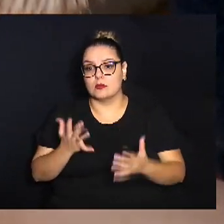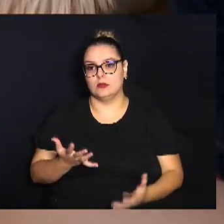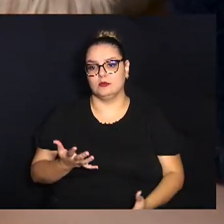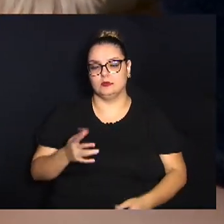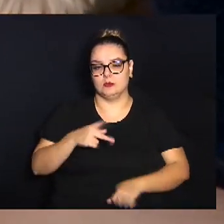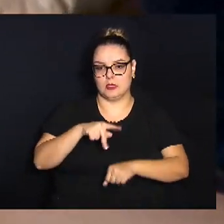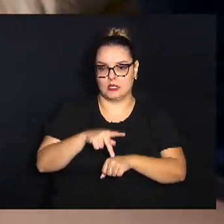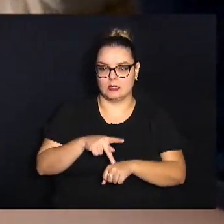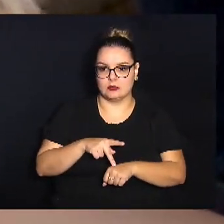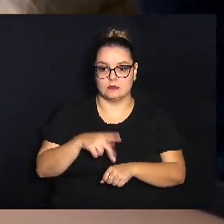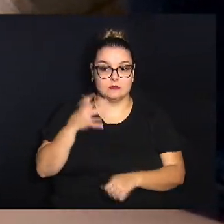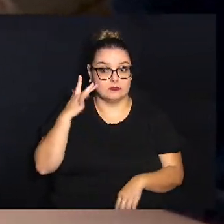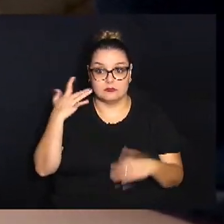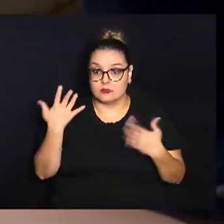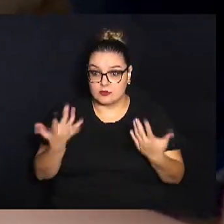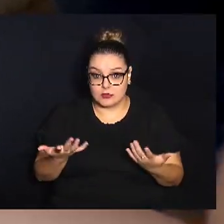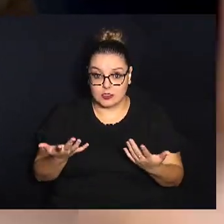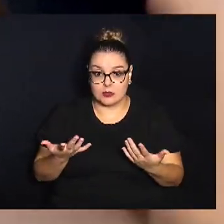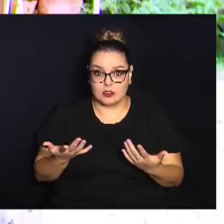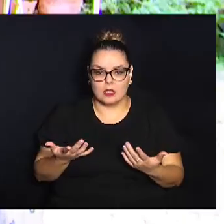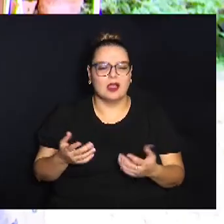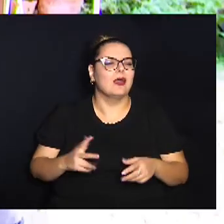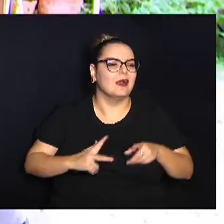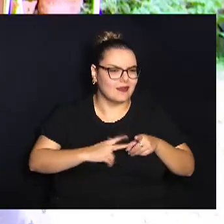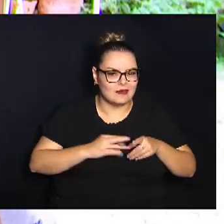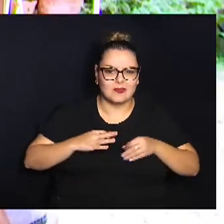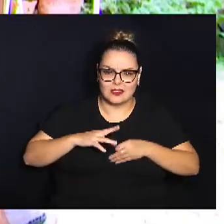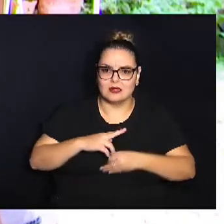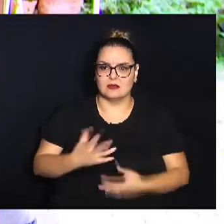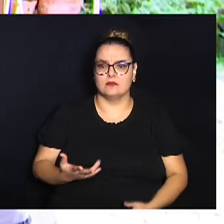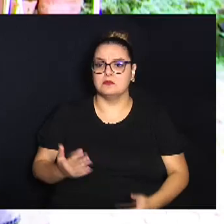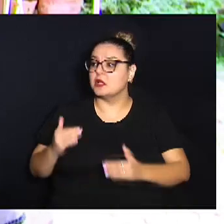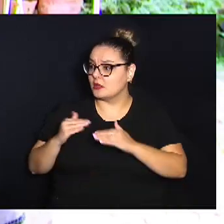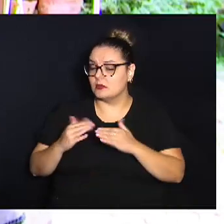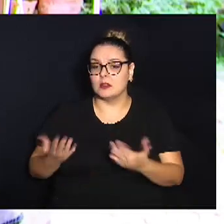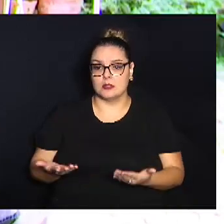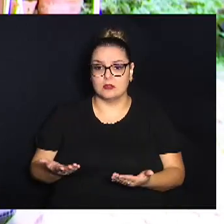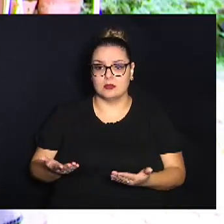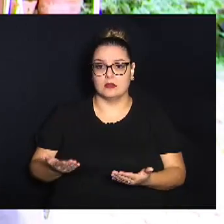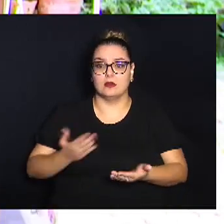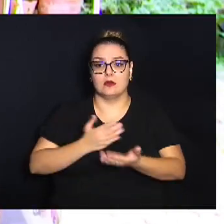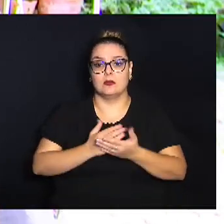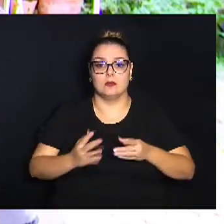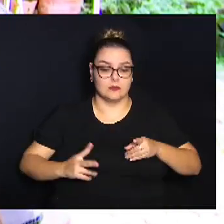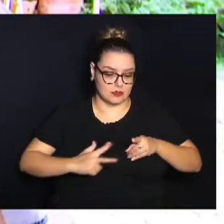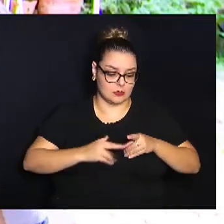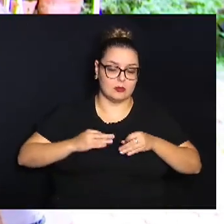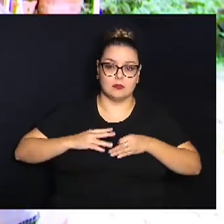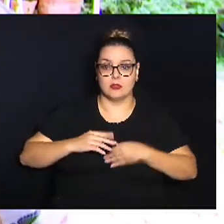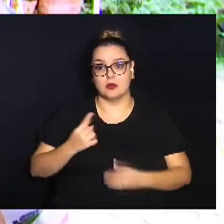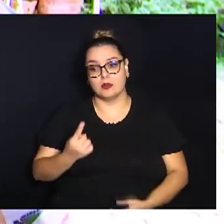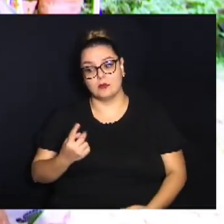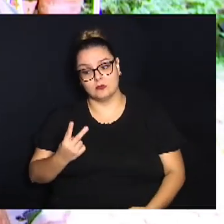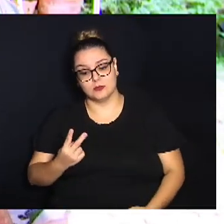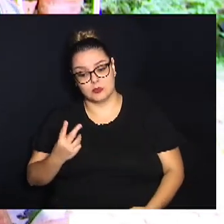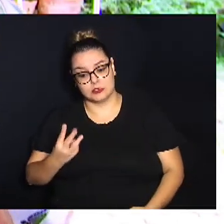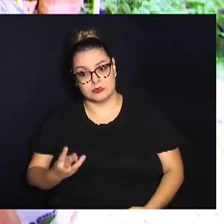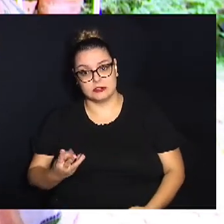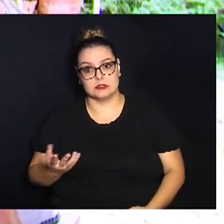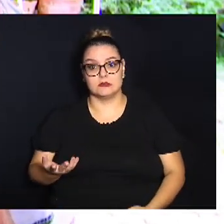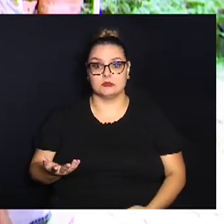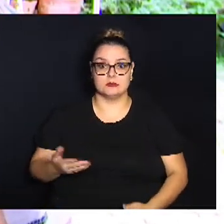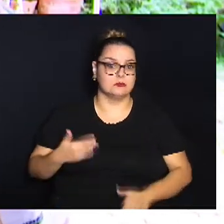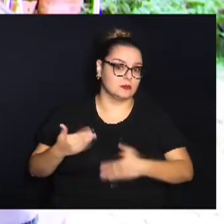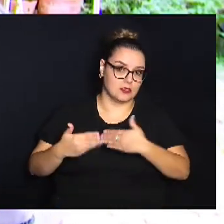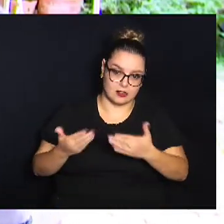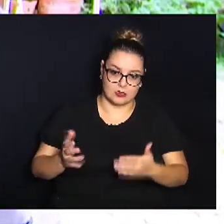país. A gente nem sabia, mas vamos castrar. Ela concordou e a gente começou a castrar. E castramos um, castramos dois e